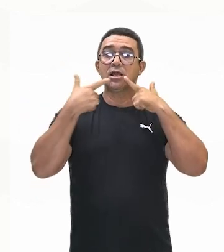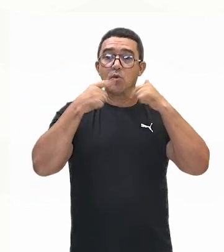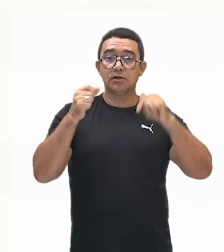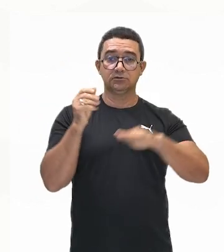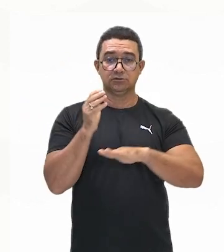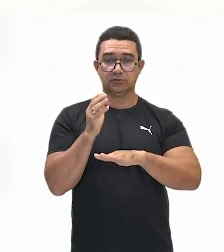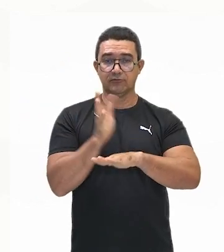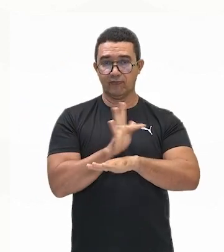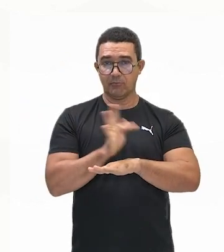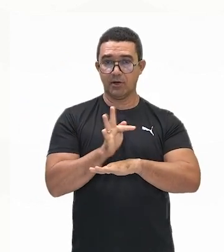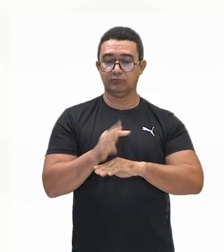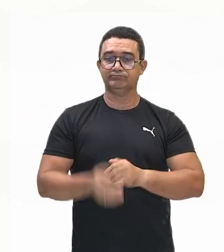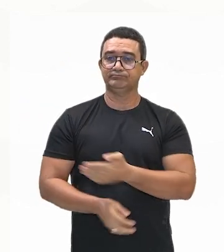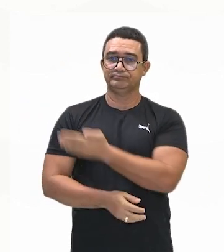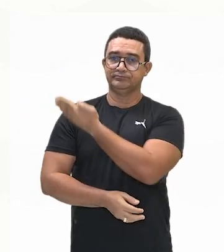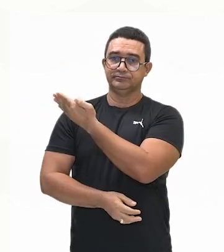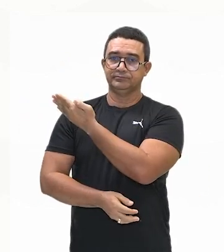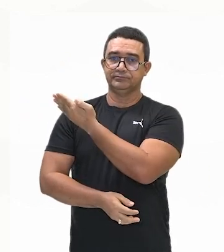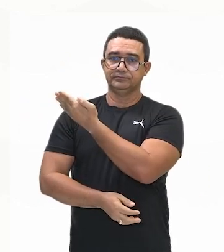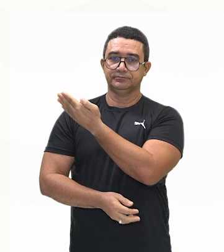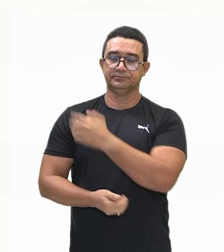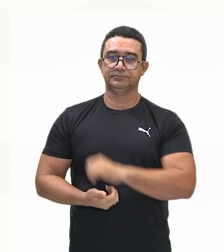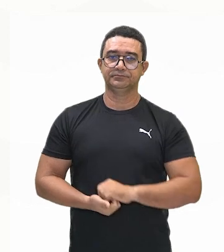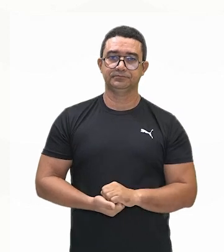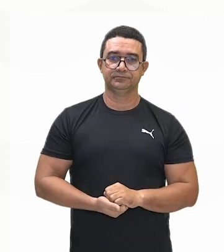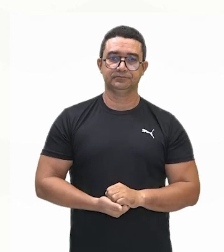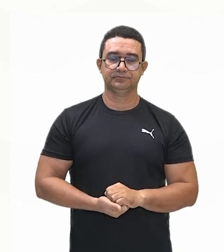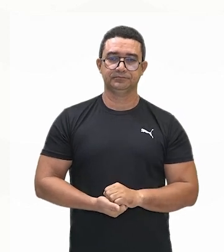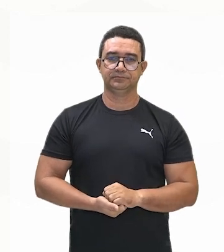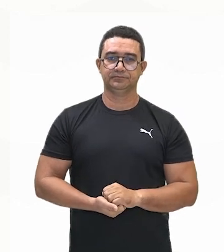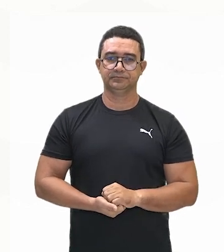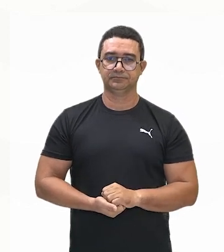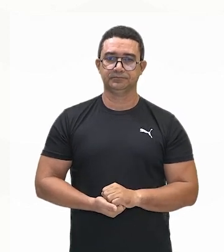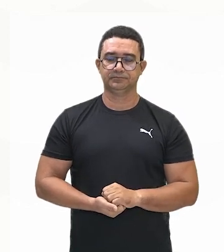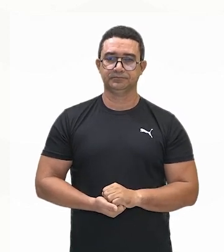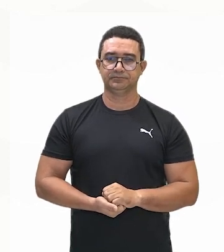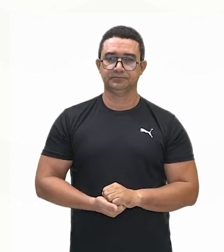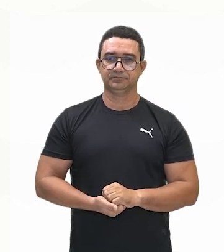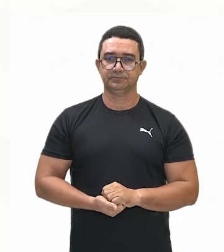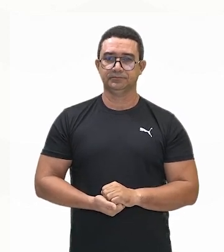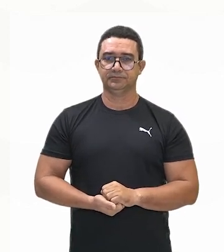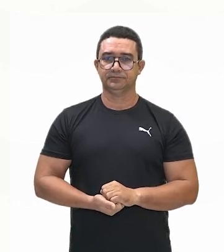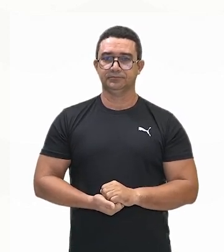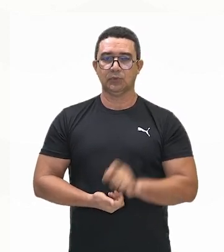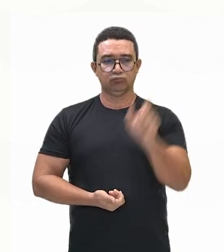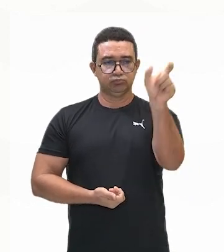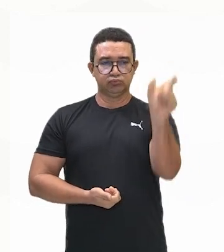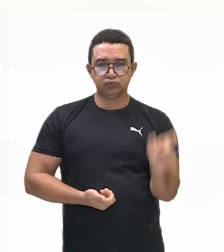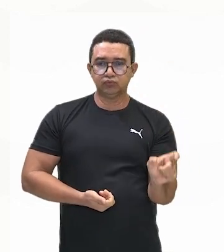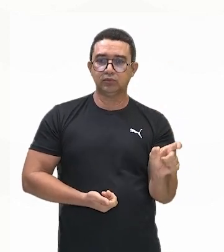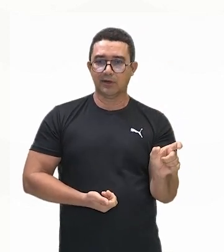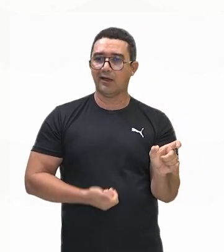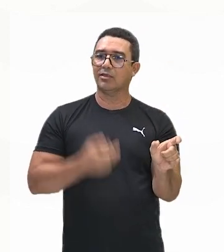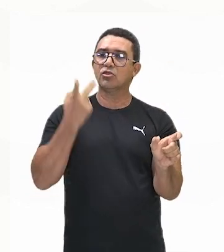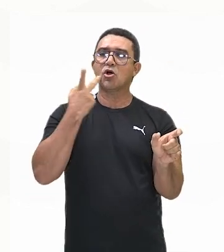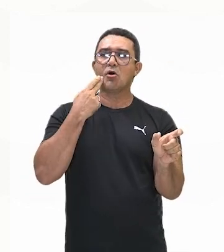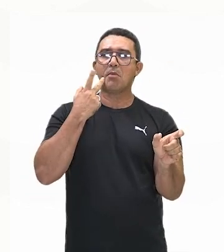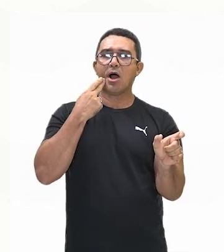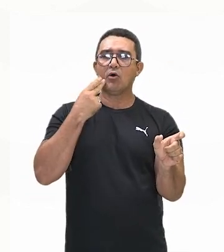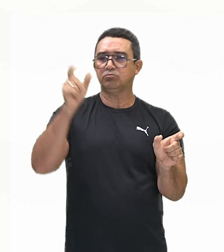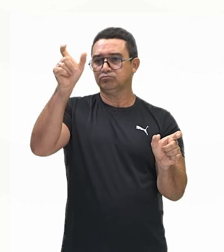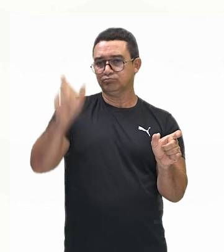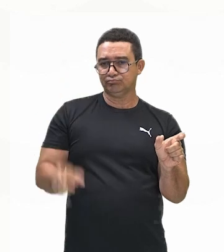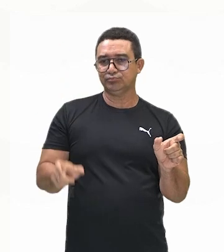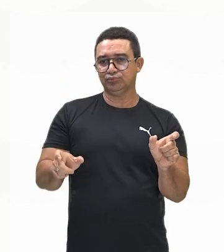seguinte, essas expressões, contractions in negative forms. Quando eu digo que as contrações em língua inglesa são